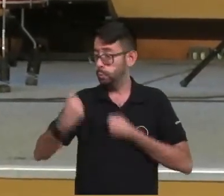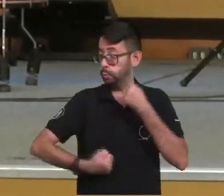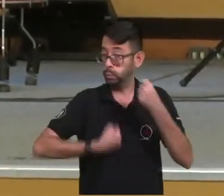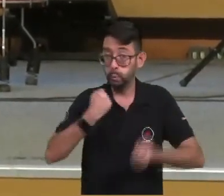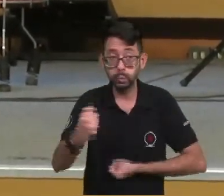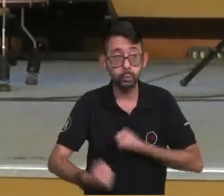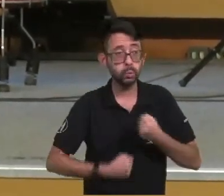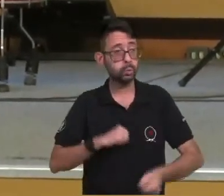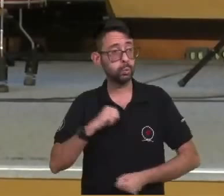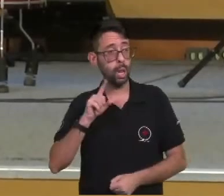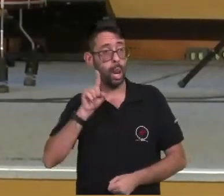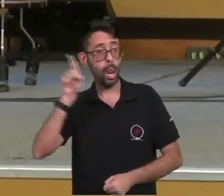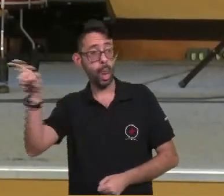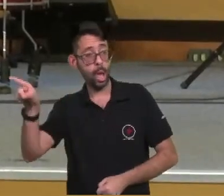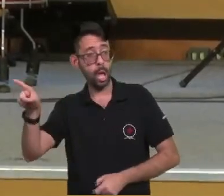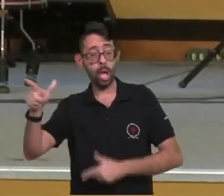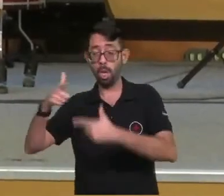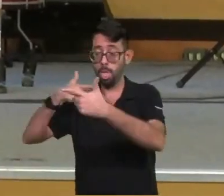Vim lá do Zequias.